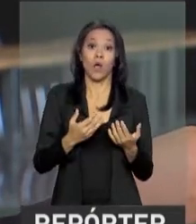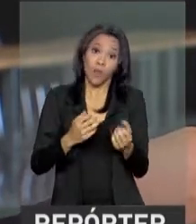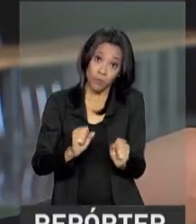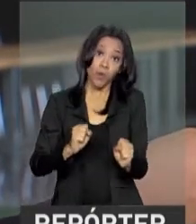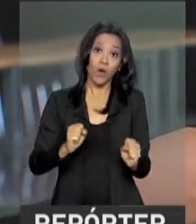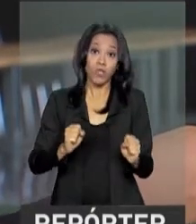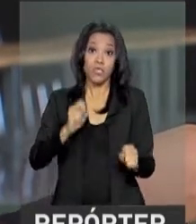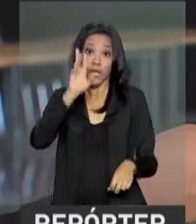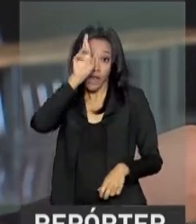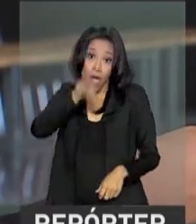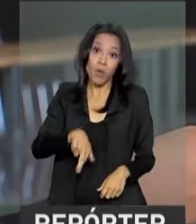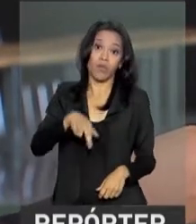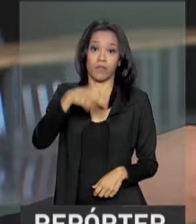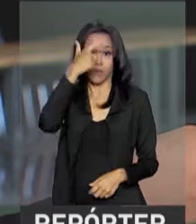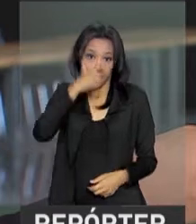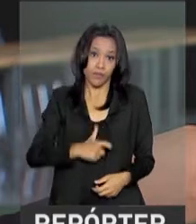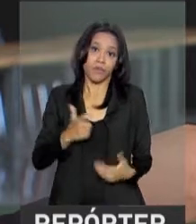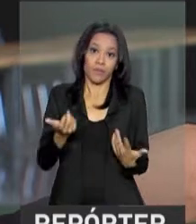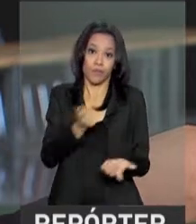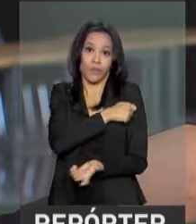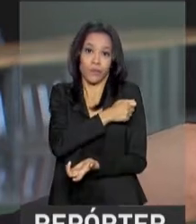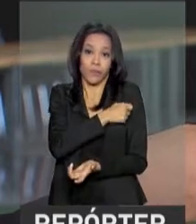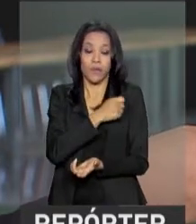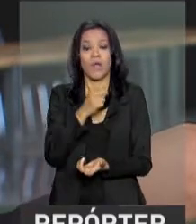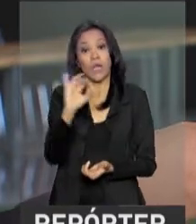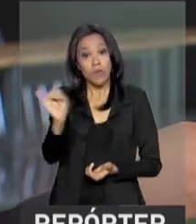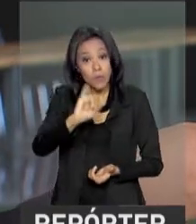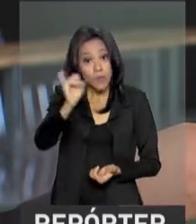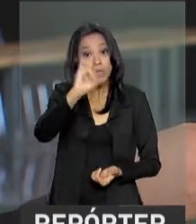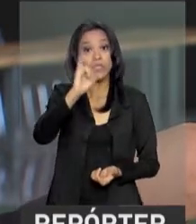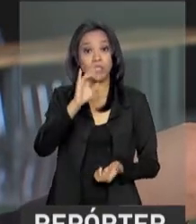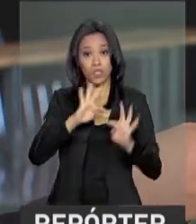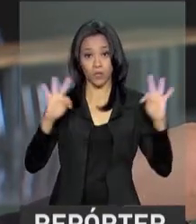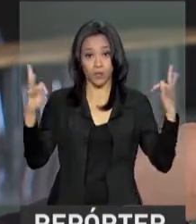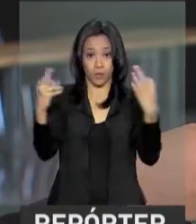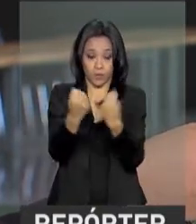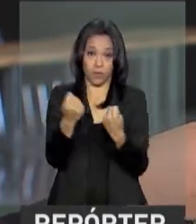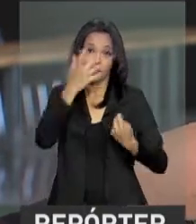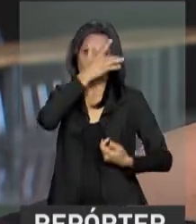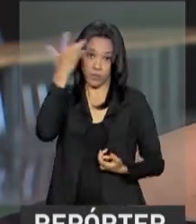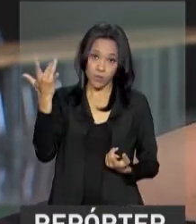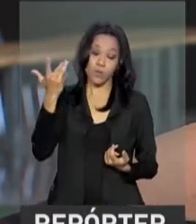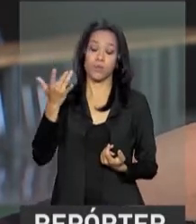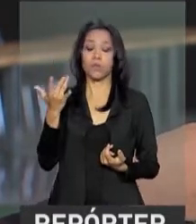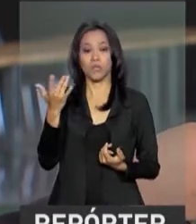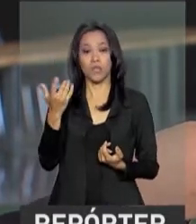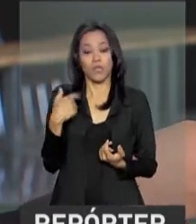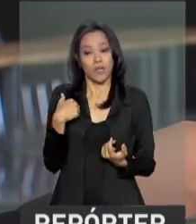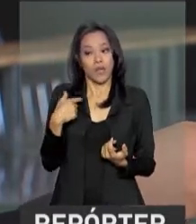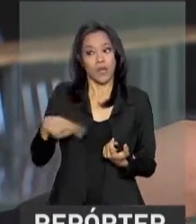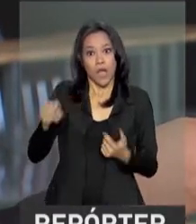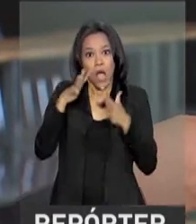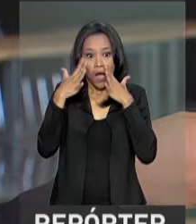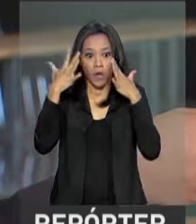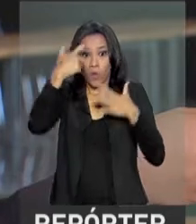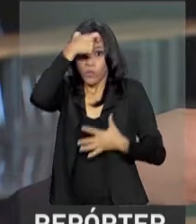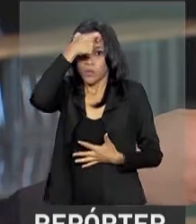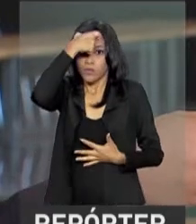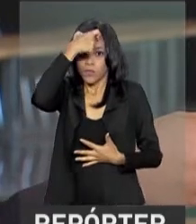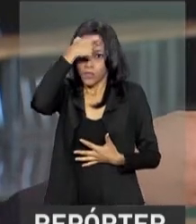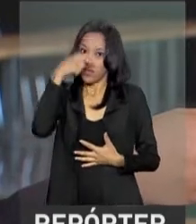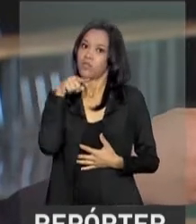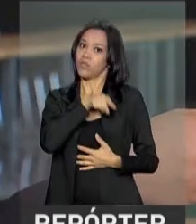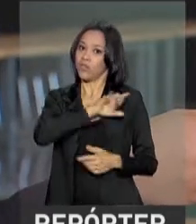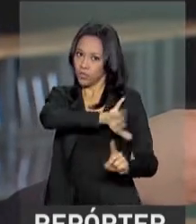de reprovação. Então, é realmente muito grave e importante que todos estejamos completamente conscientes